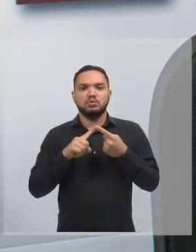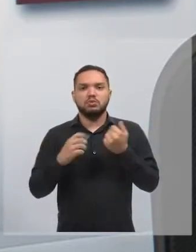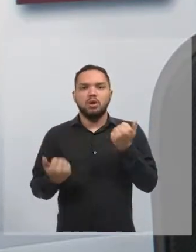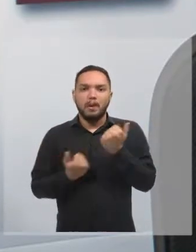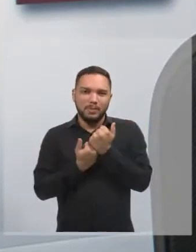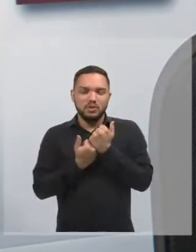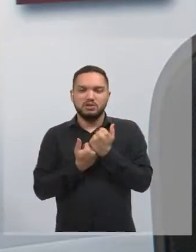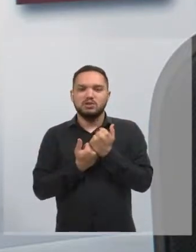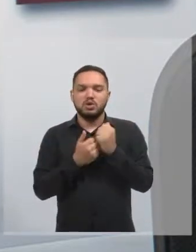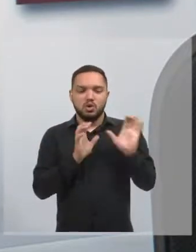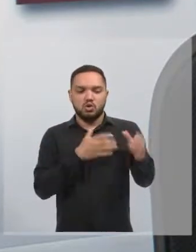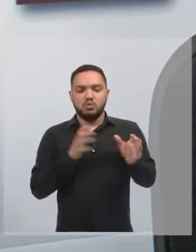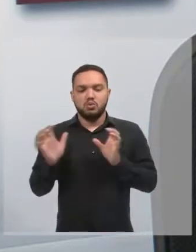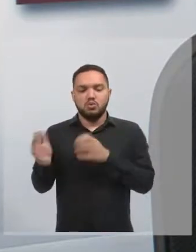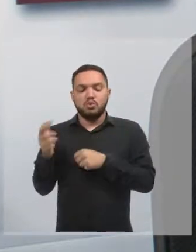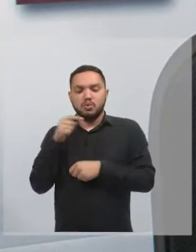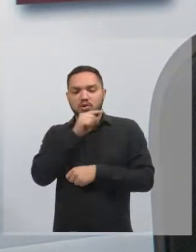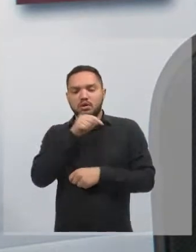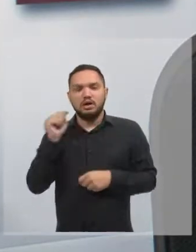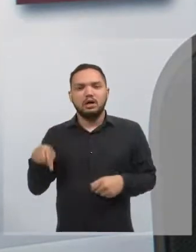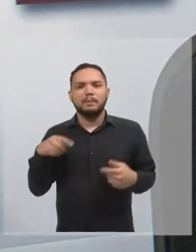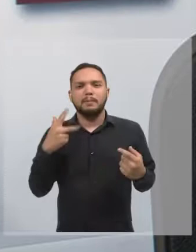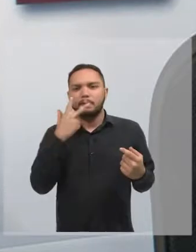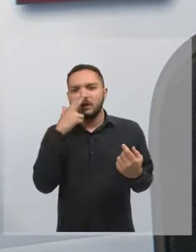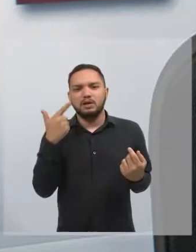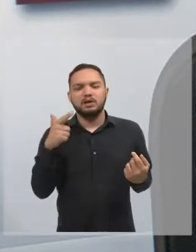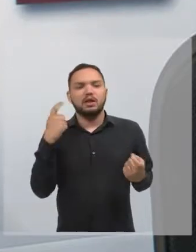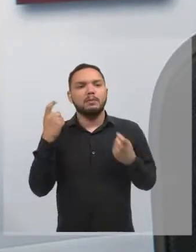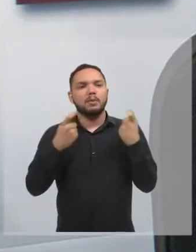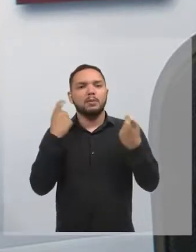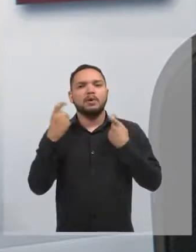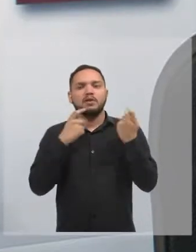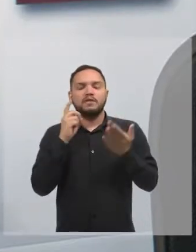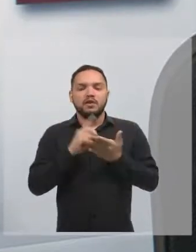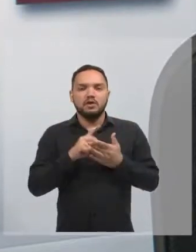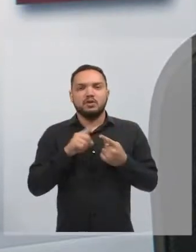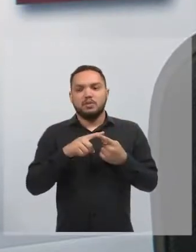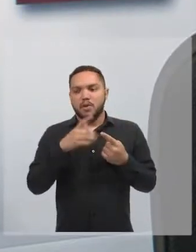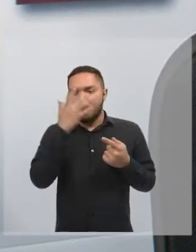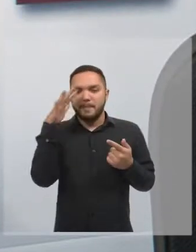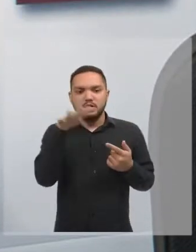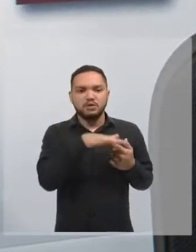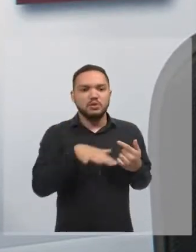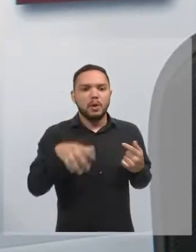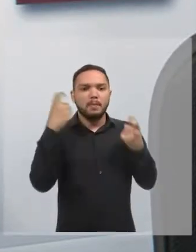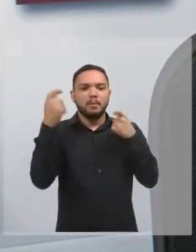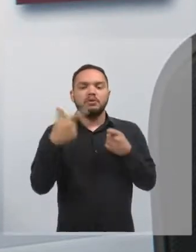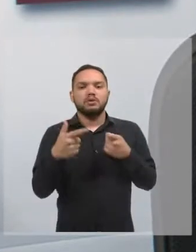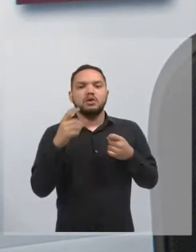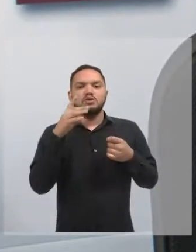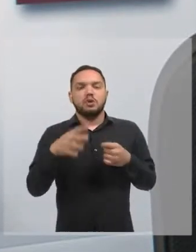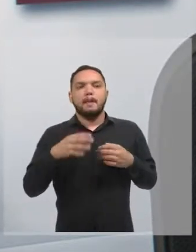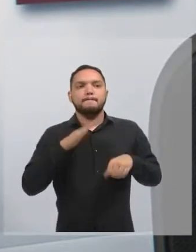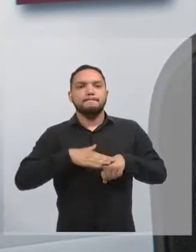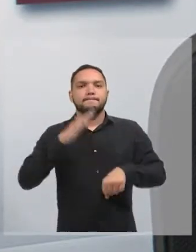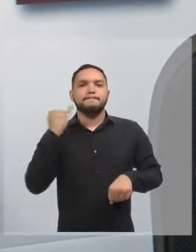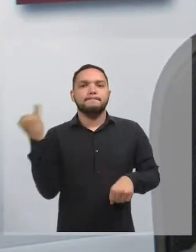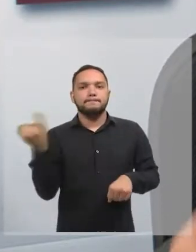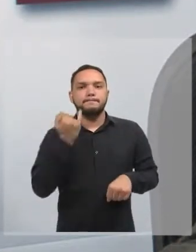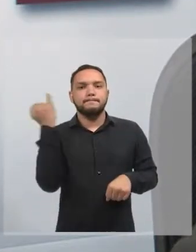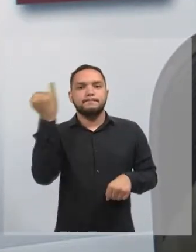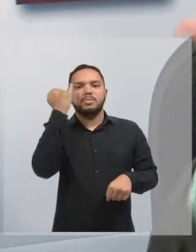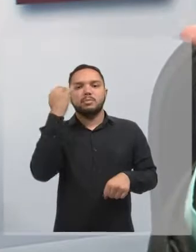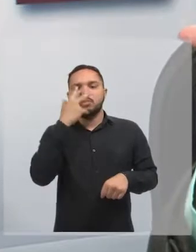Brasil, ela não está preocupada com a verdade e nem com o bem público. O importante é desmoralizar